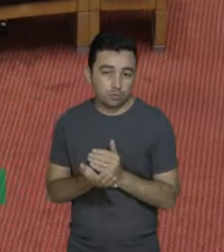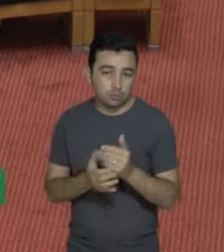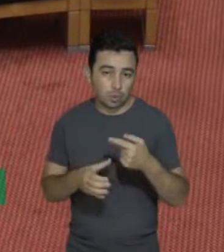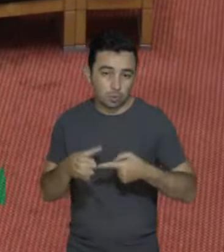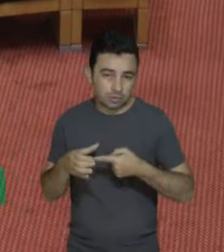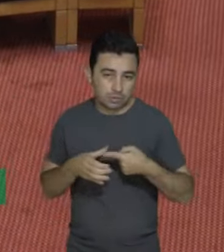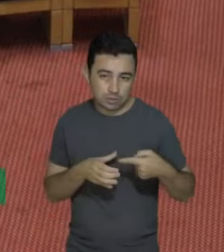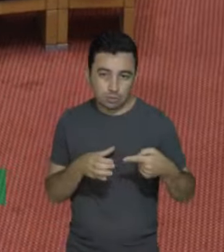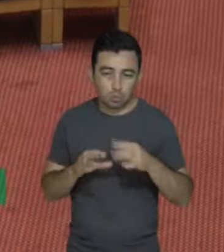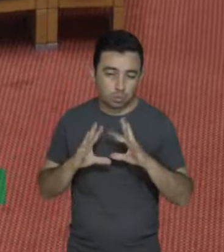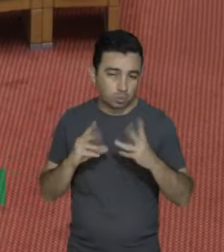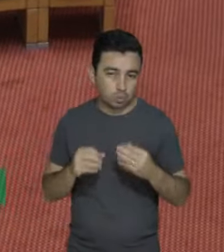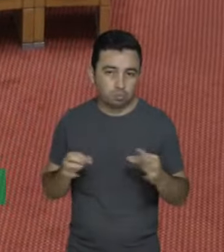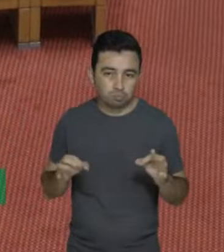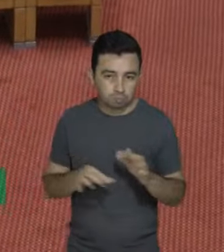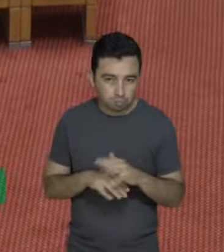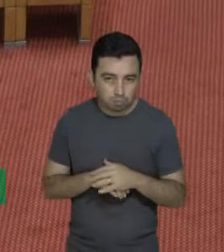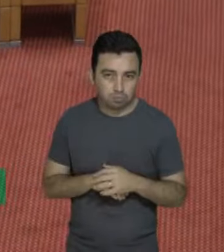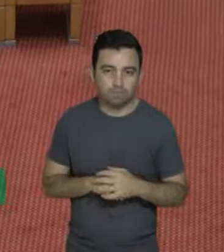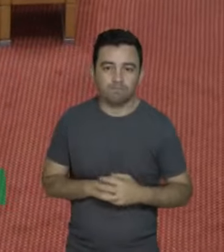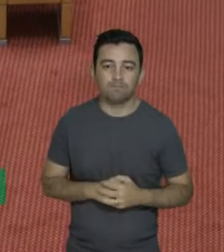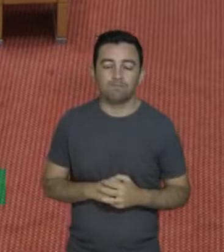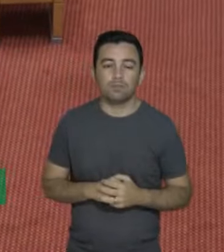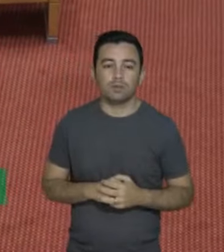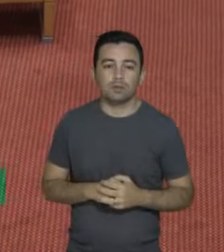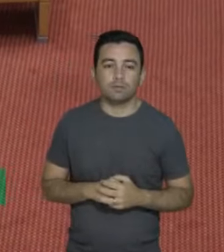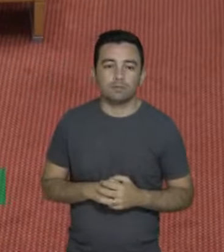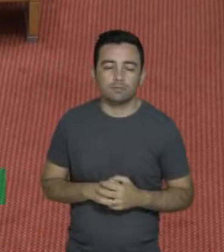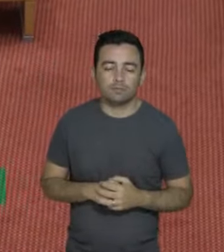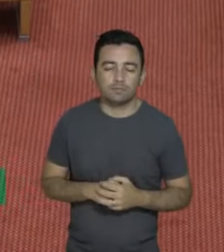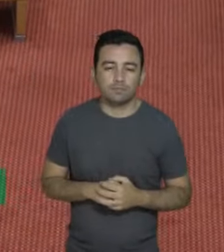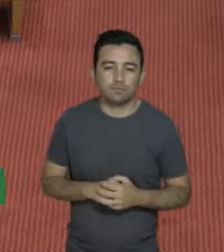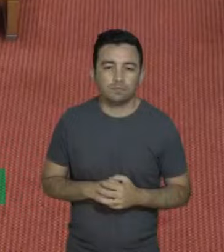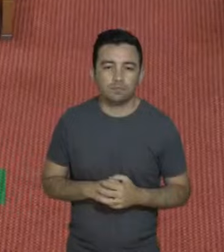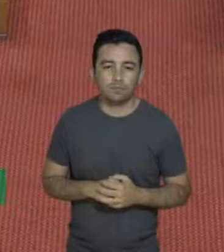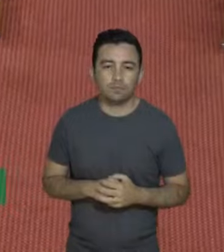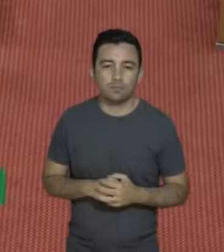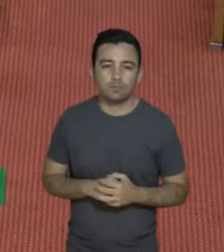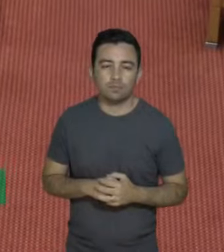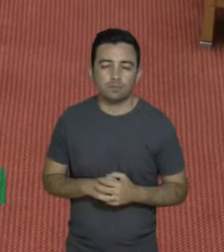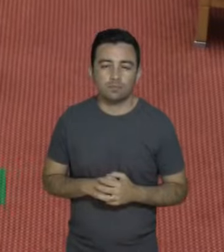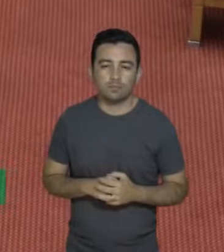comissões permanentes da Assembleia Legislativa